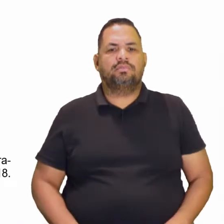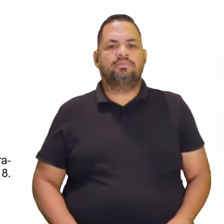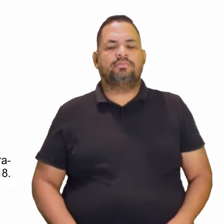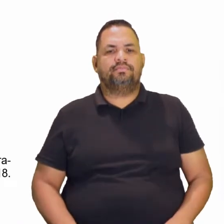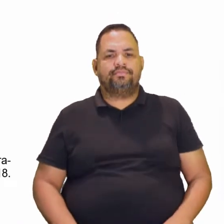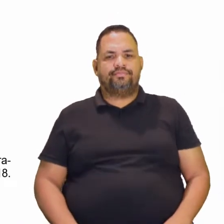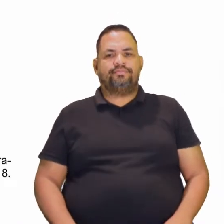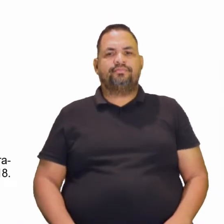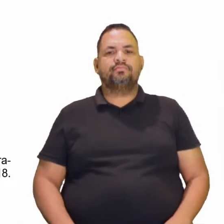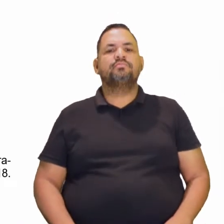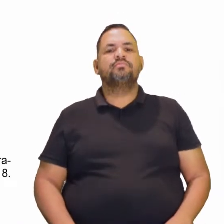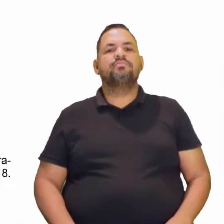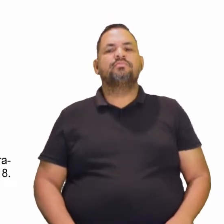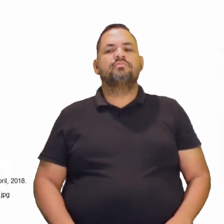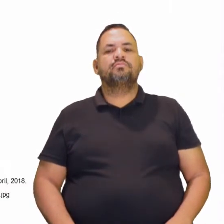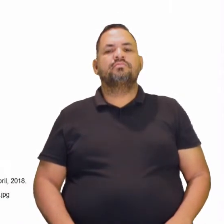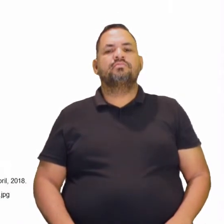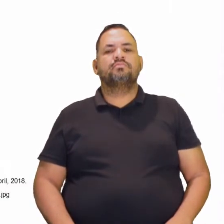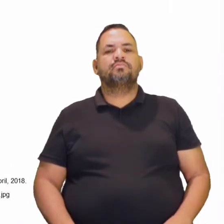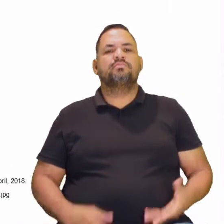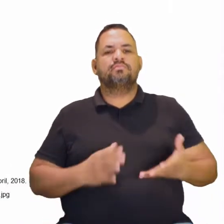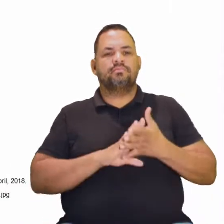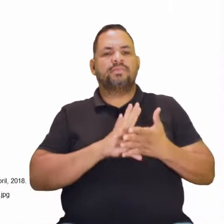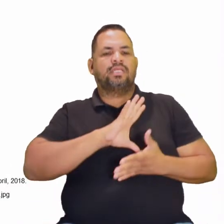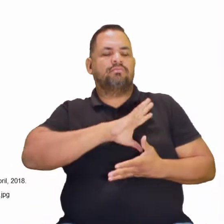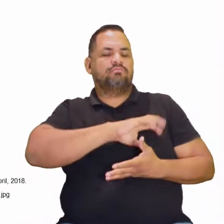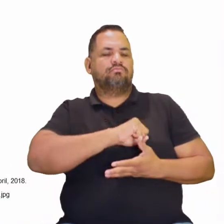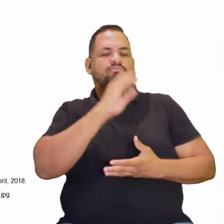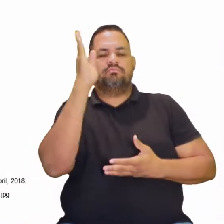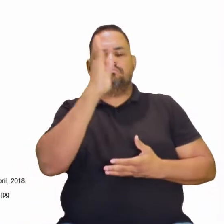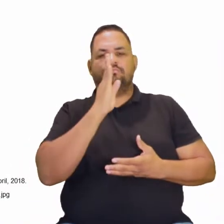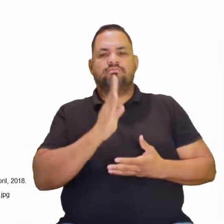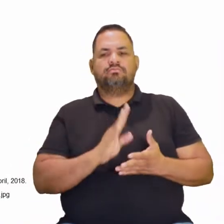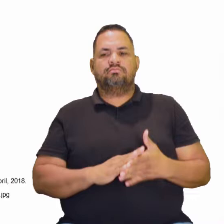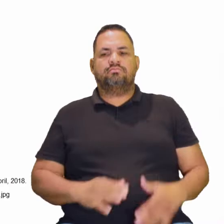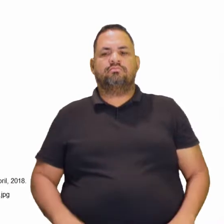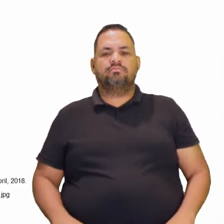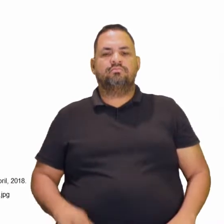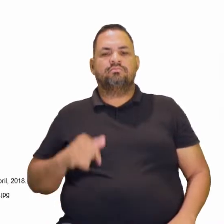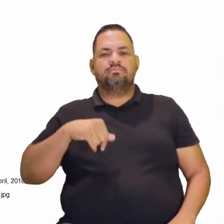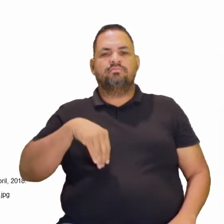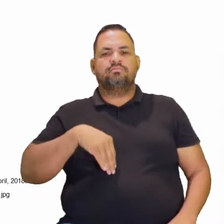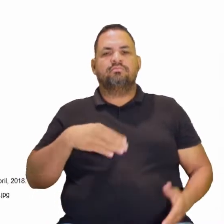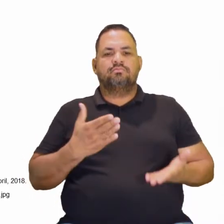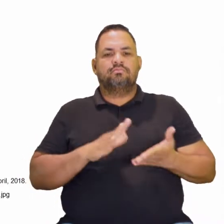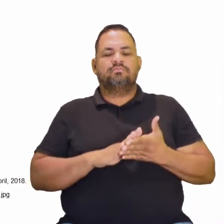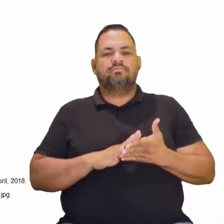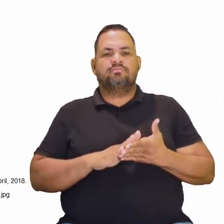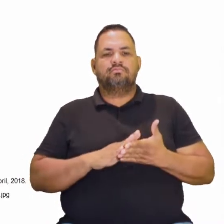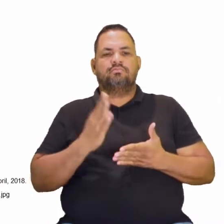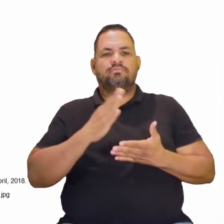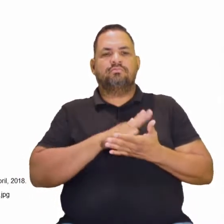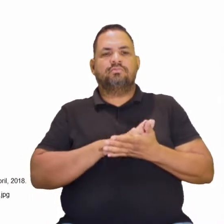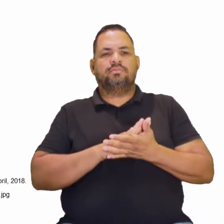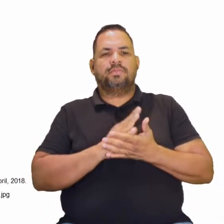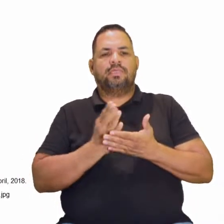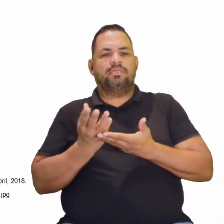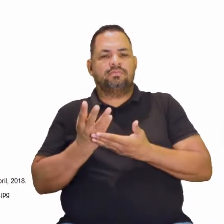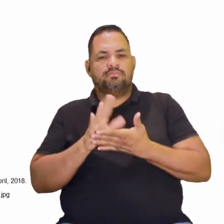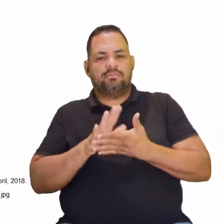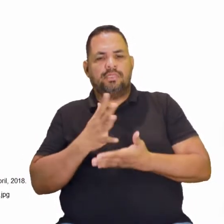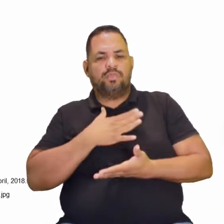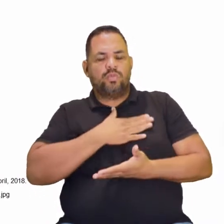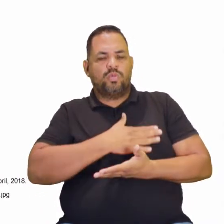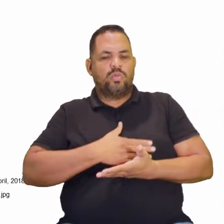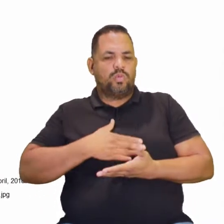artista, ele se apaixona pelo Brasil, né? Então, no Brasil, ele se interessa pela natureza